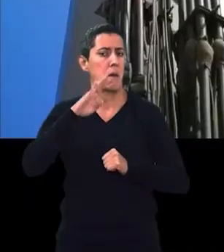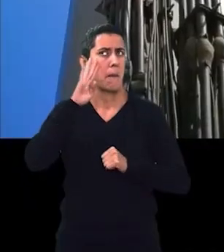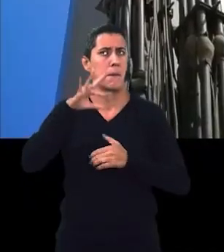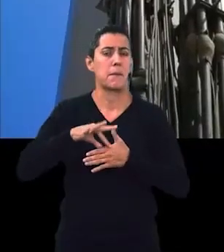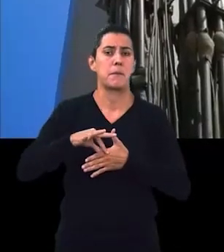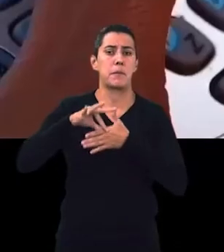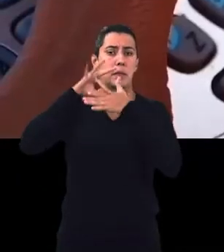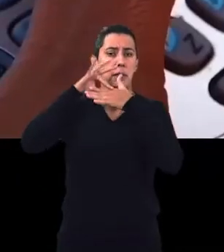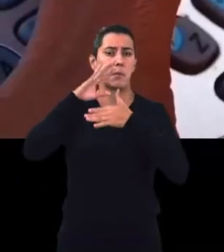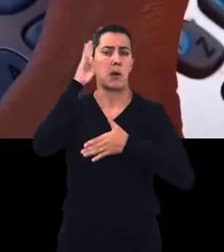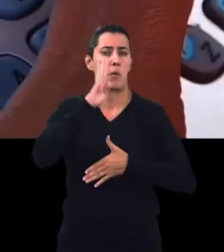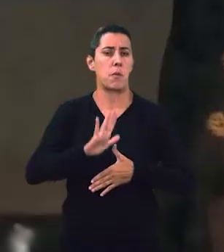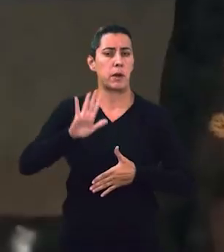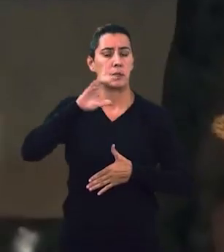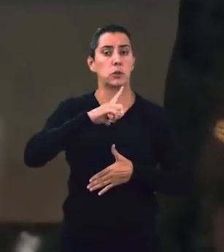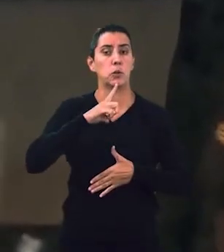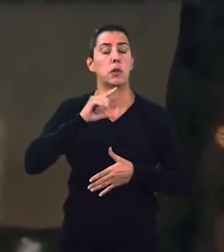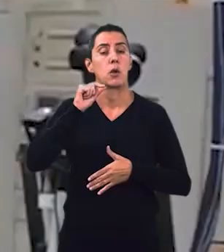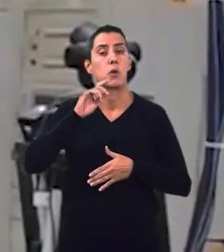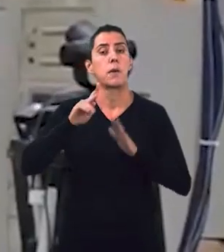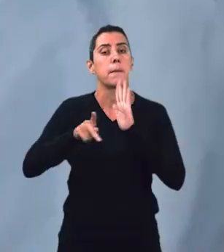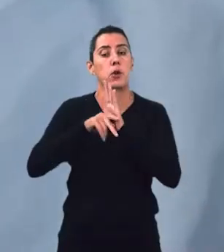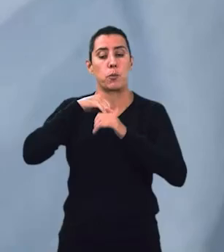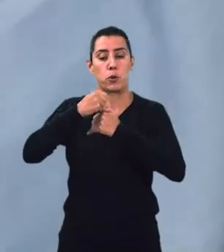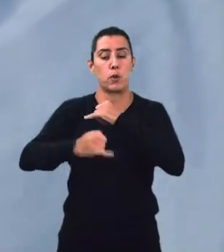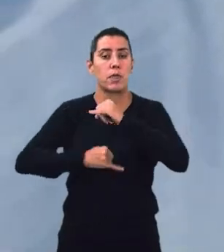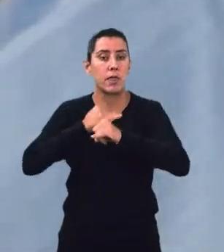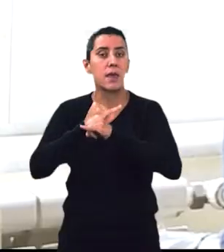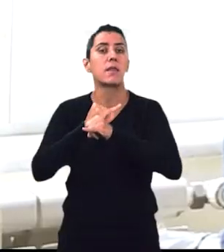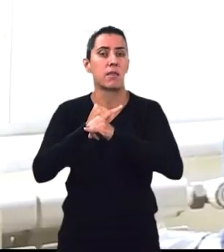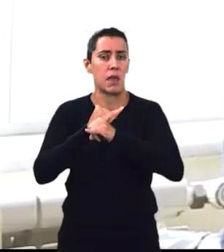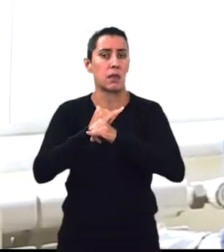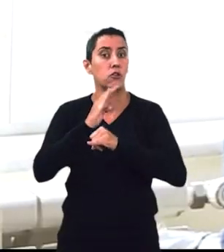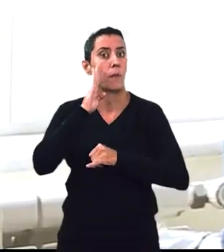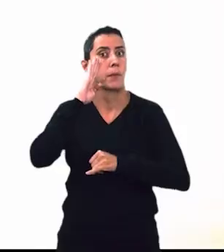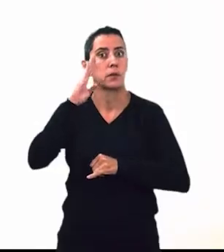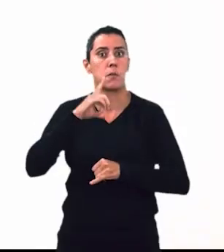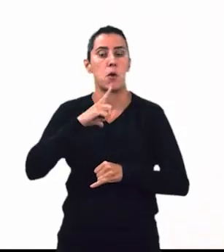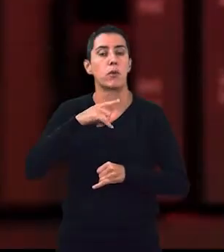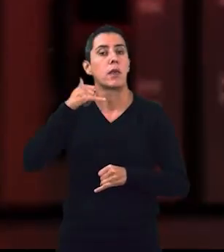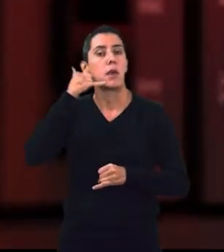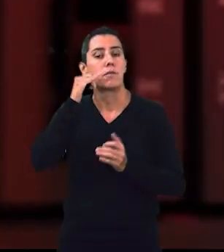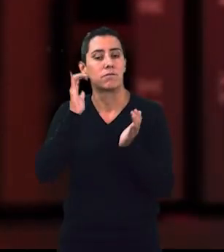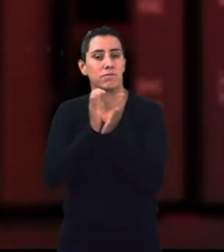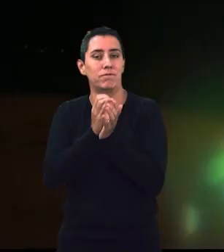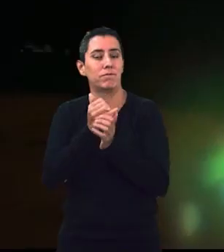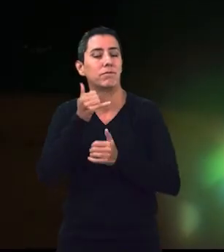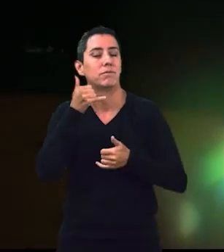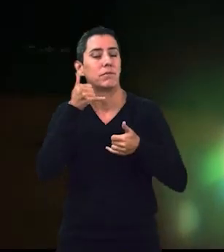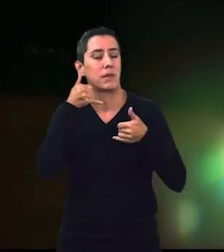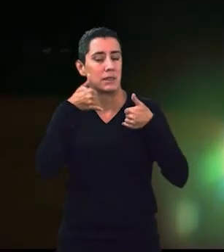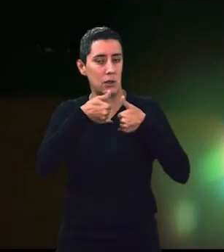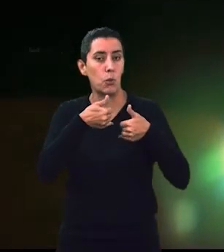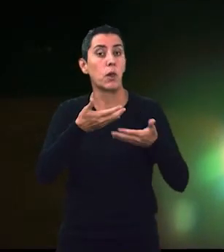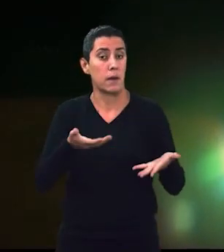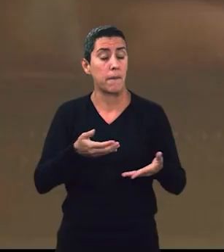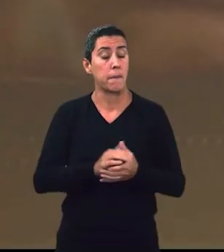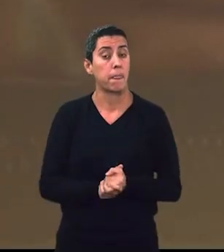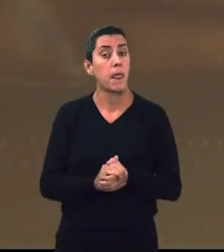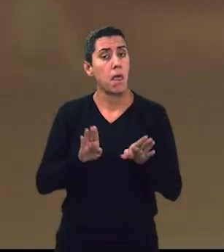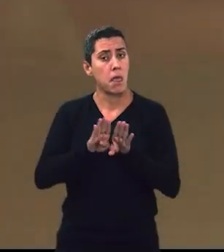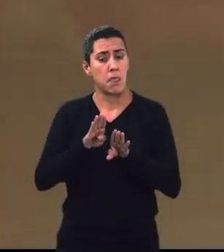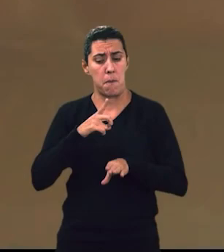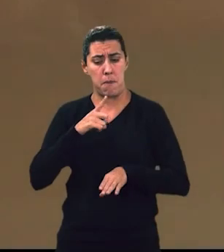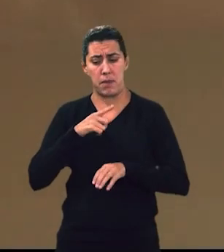de banda larga fixa e móvel através das parcerias com as principais operadoras de telecomunicações. Também oferecemos